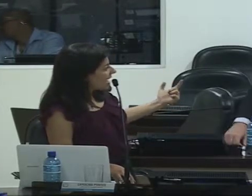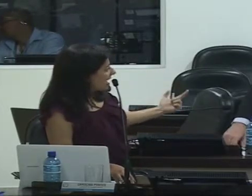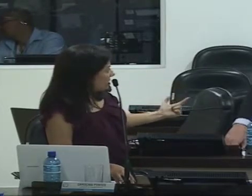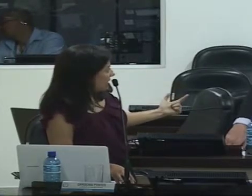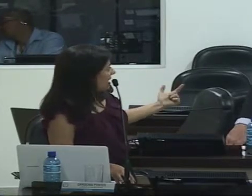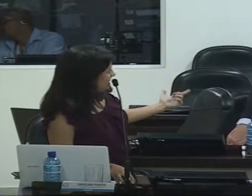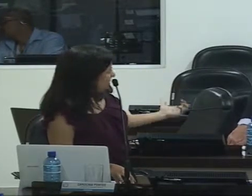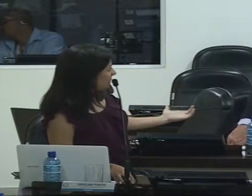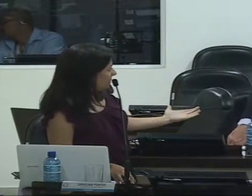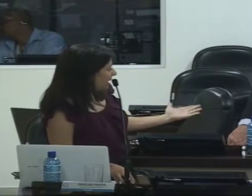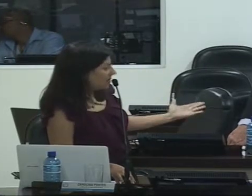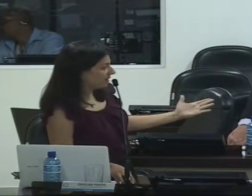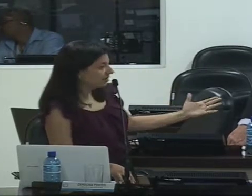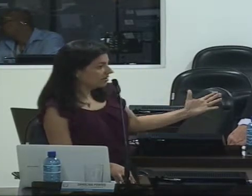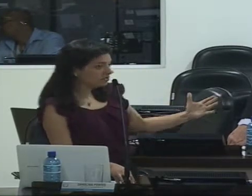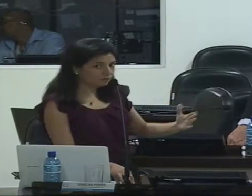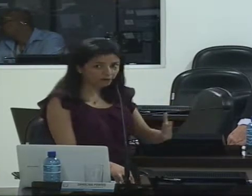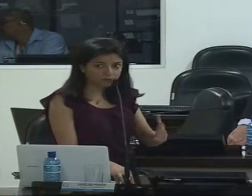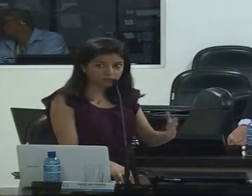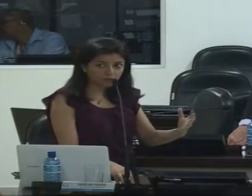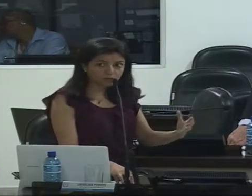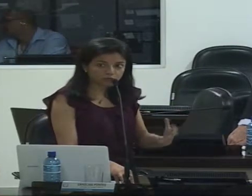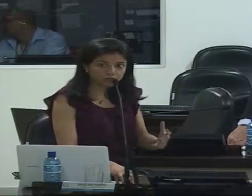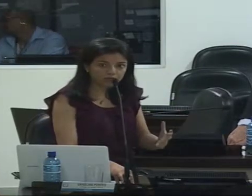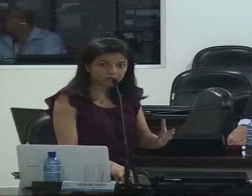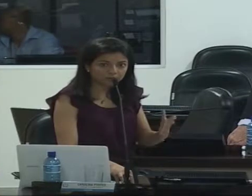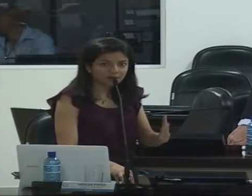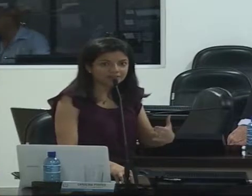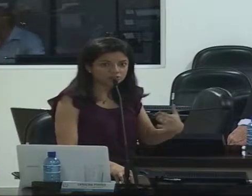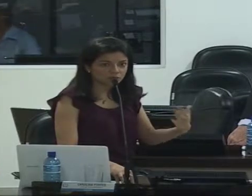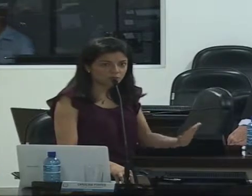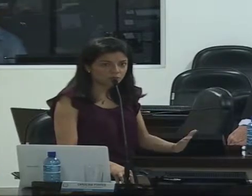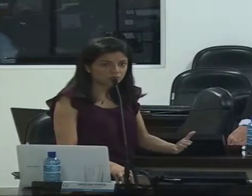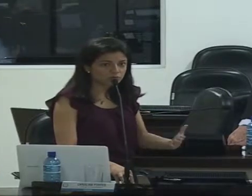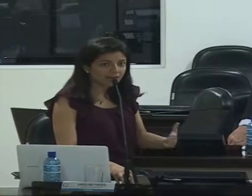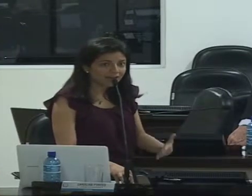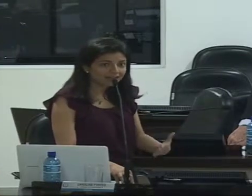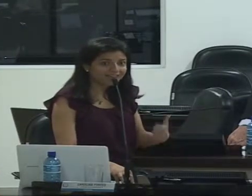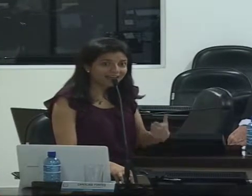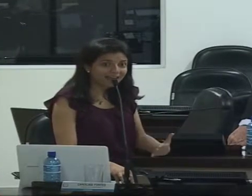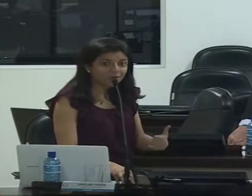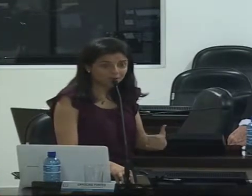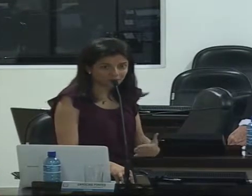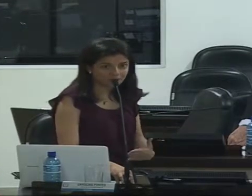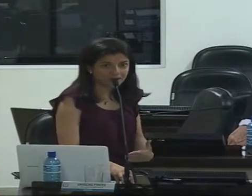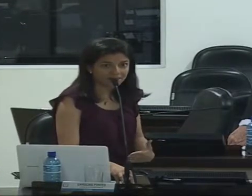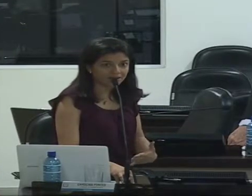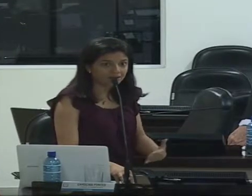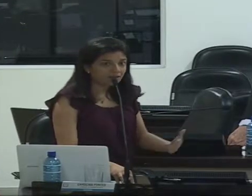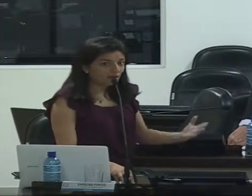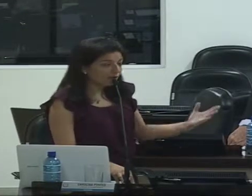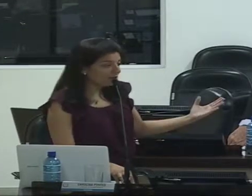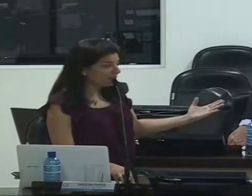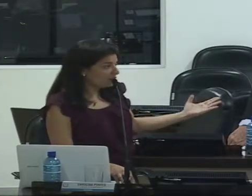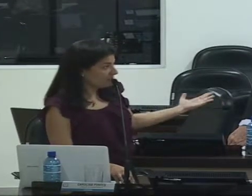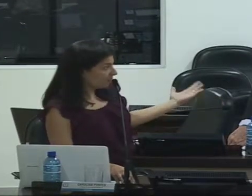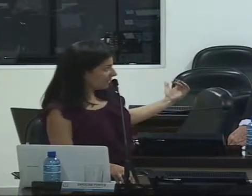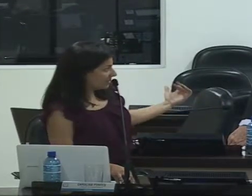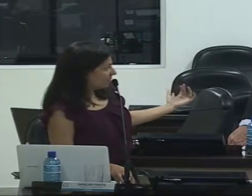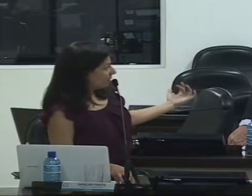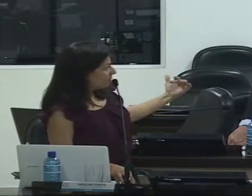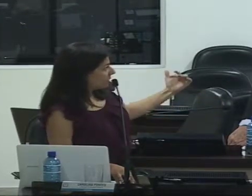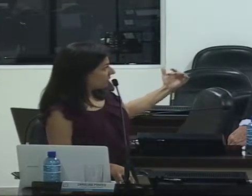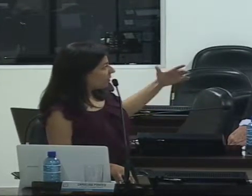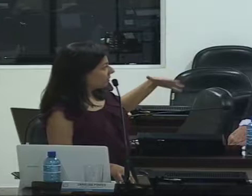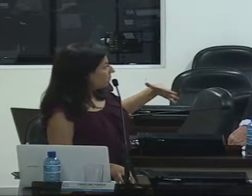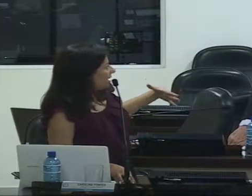que haja esse problema de falta de cultura por parte de alguns, ainda é um problema. Ó, eu vejo, por